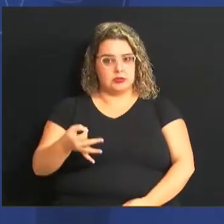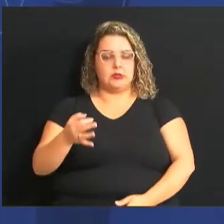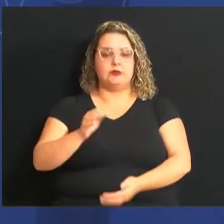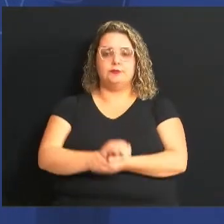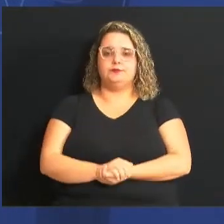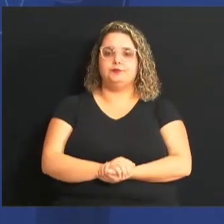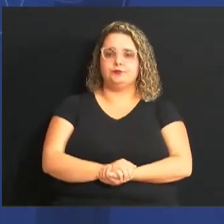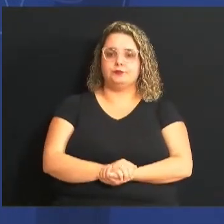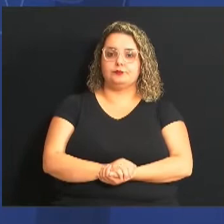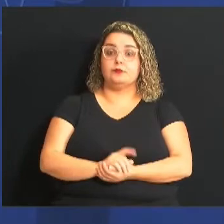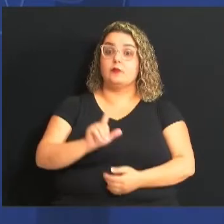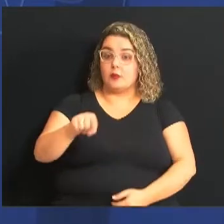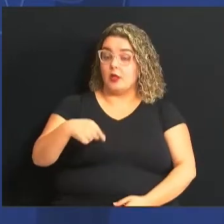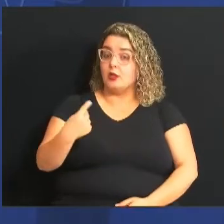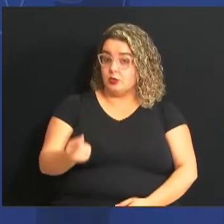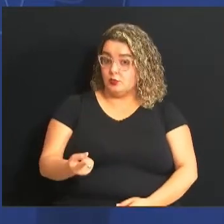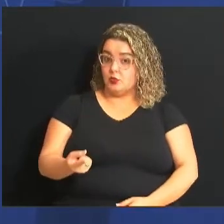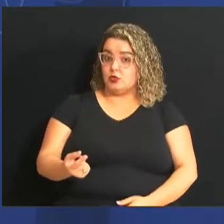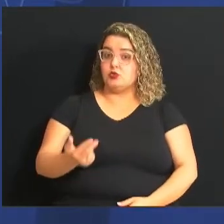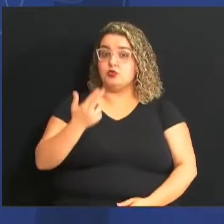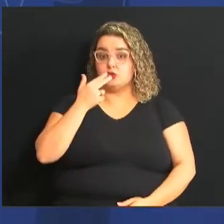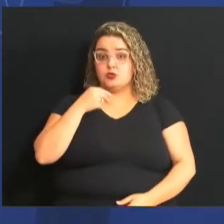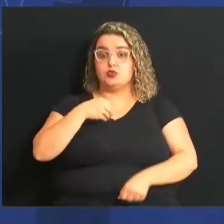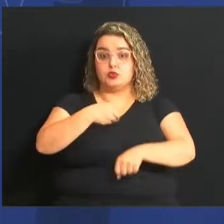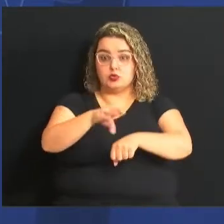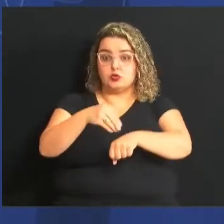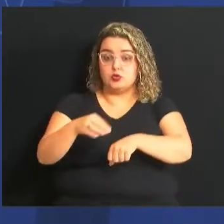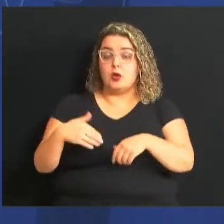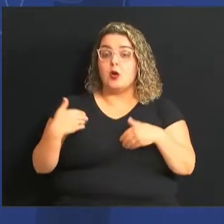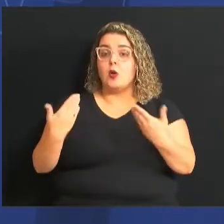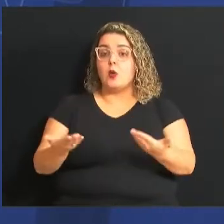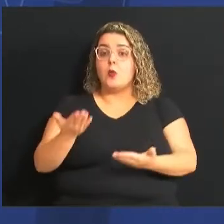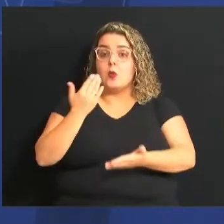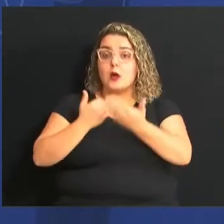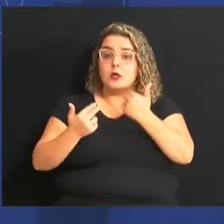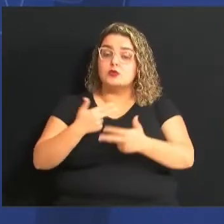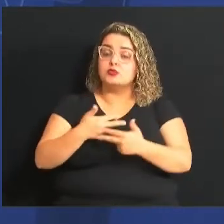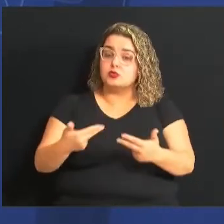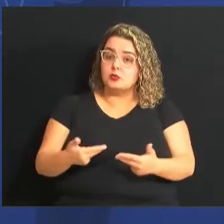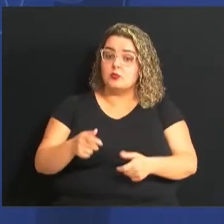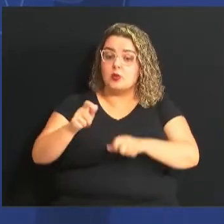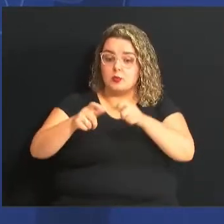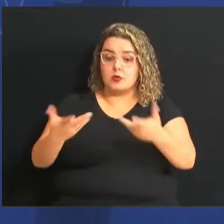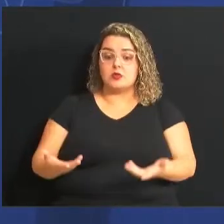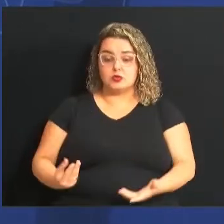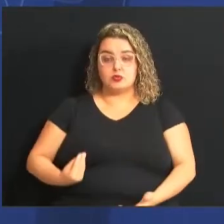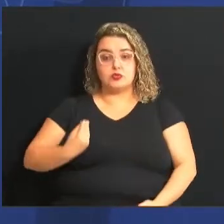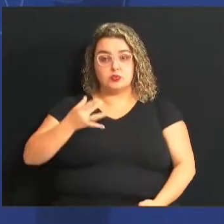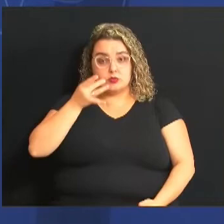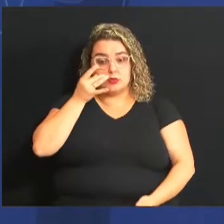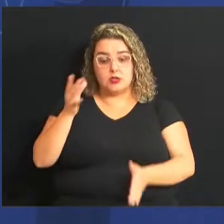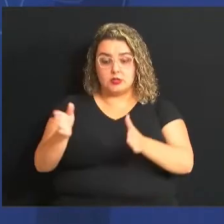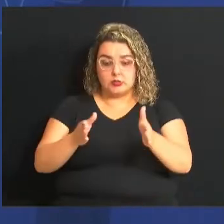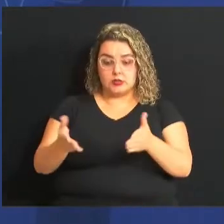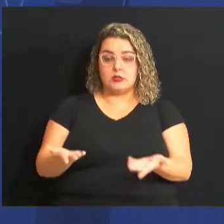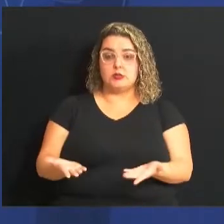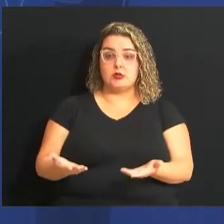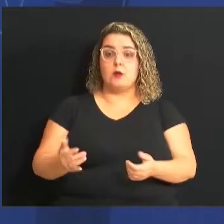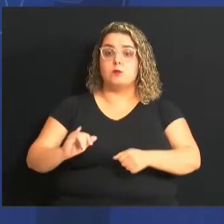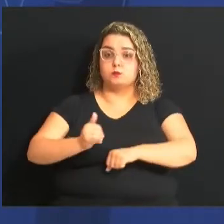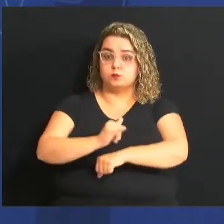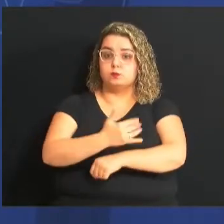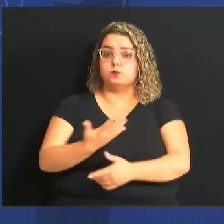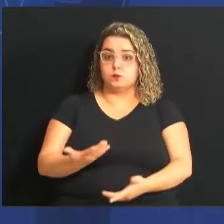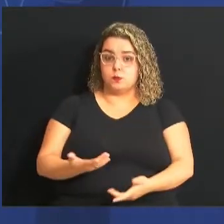Em seguida, o nutricionista deu dicas aí de quais alimentos a pessoa que está passando por essa fase, que está com obesidade,